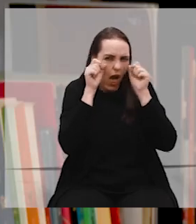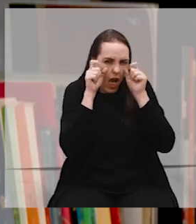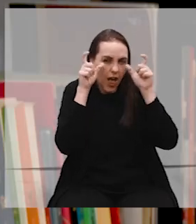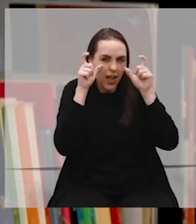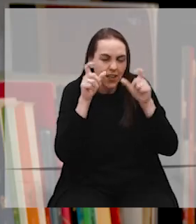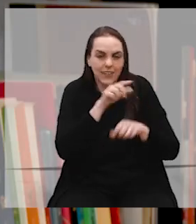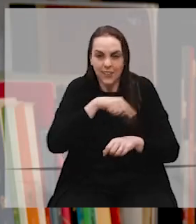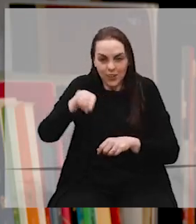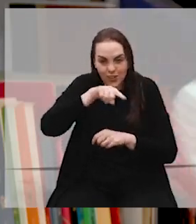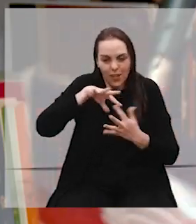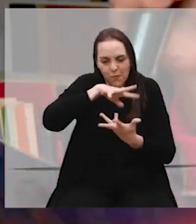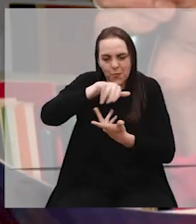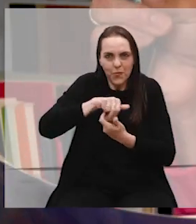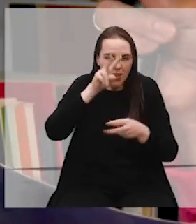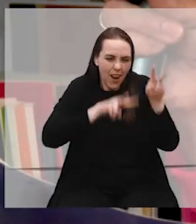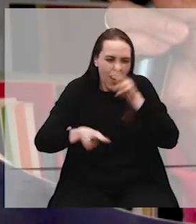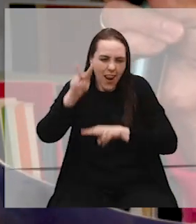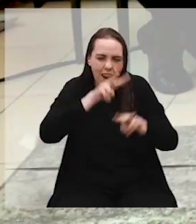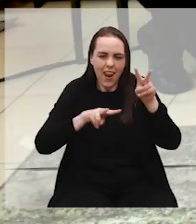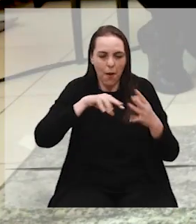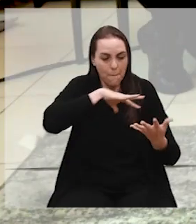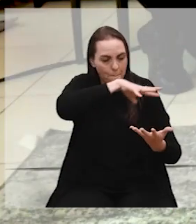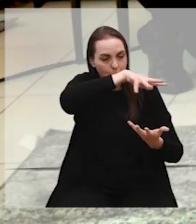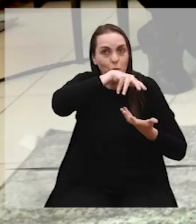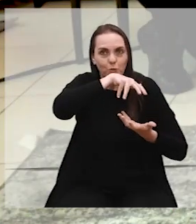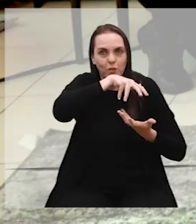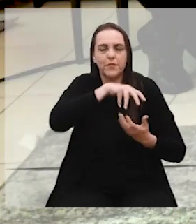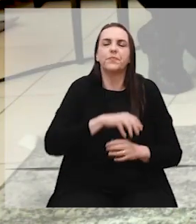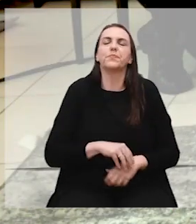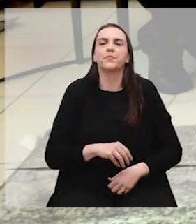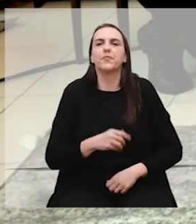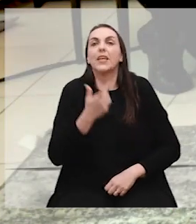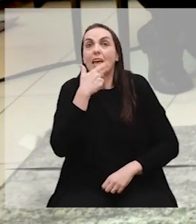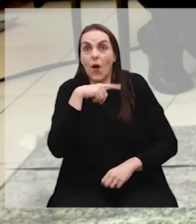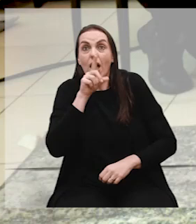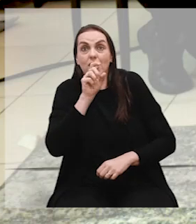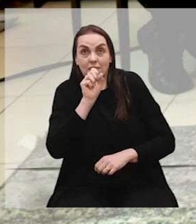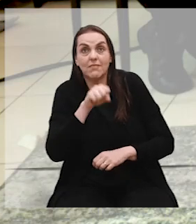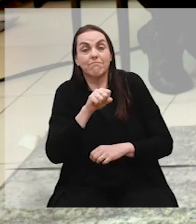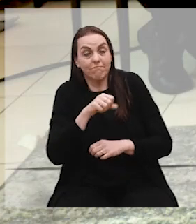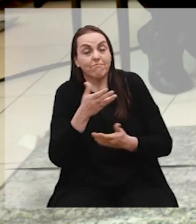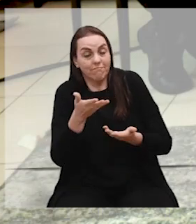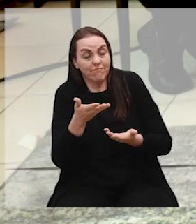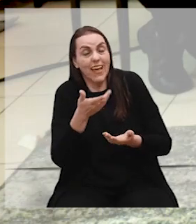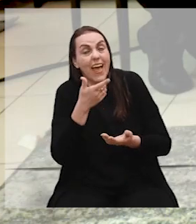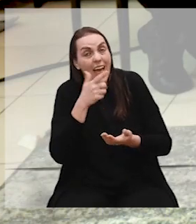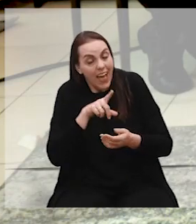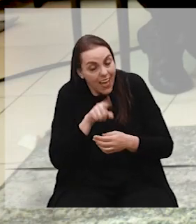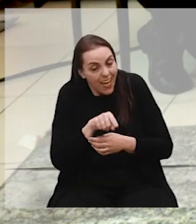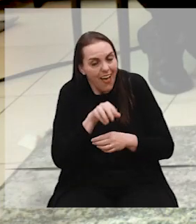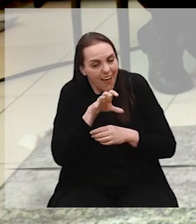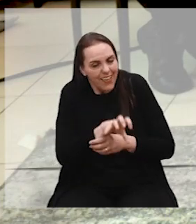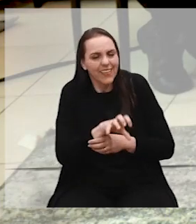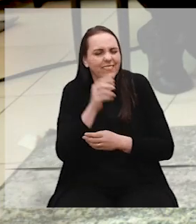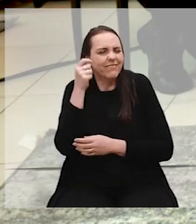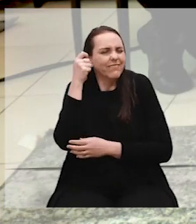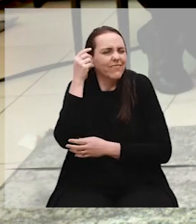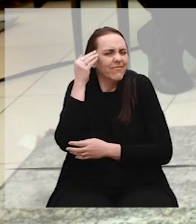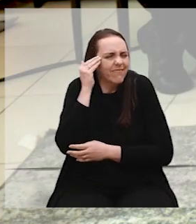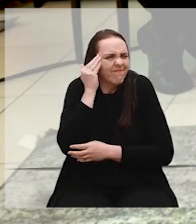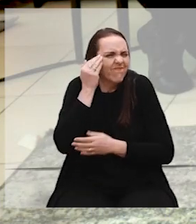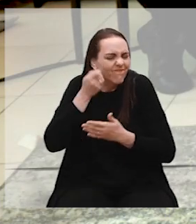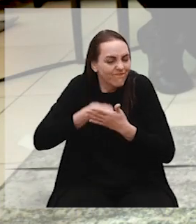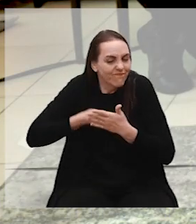está acontecendo no mundo? Está lendo o mundo? E eu acho que talvez seja aí que a gente ainda está tentando entender. É